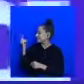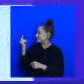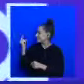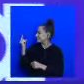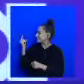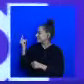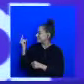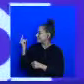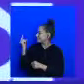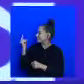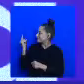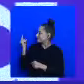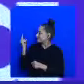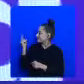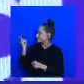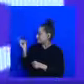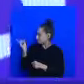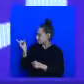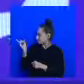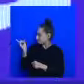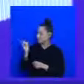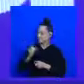posicionadas. Valendo!